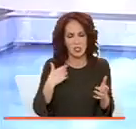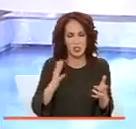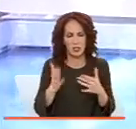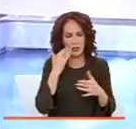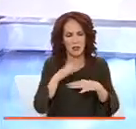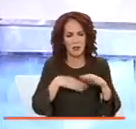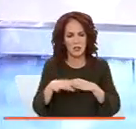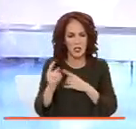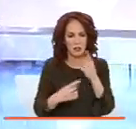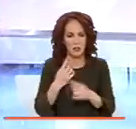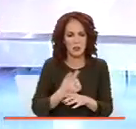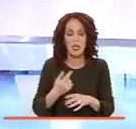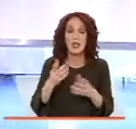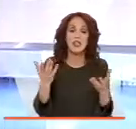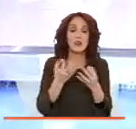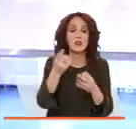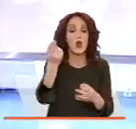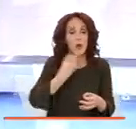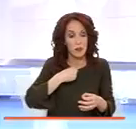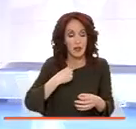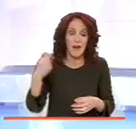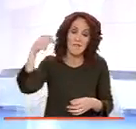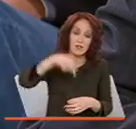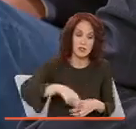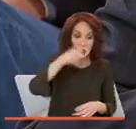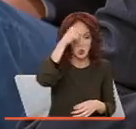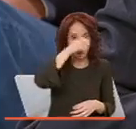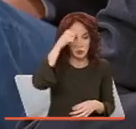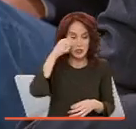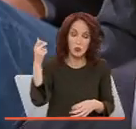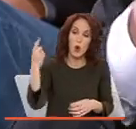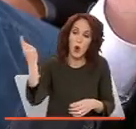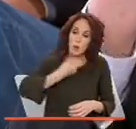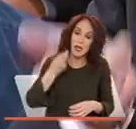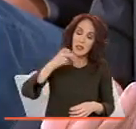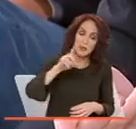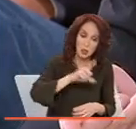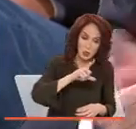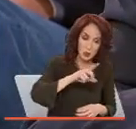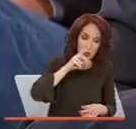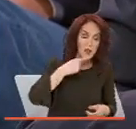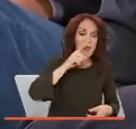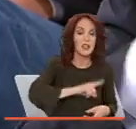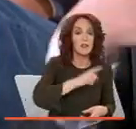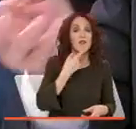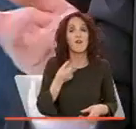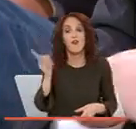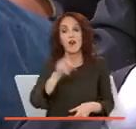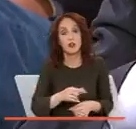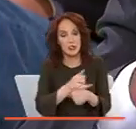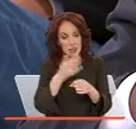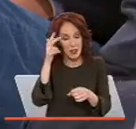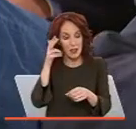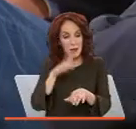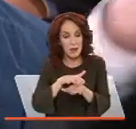e tal. Portanto, isso obriga-me normalmente a vir aos domingos para Lisboa e a voltar à Madeira às terças. Mas aparecem-me